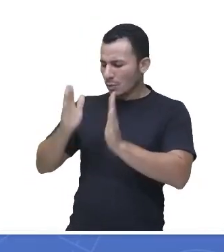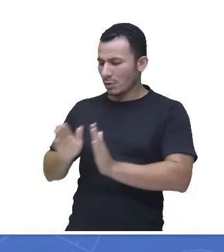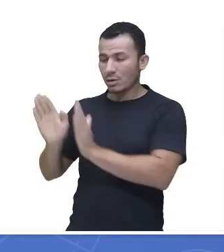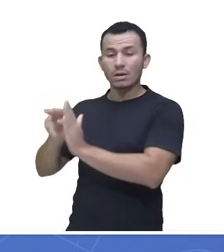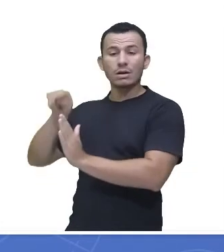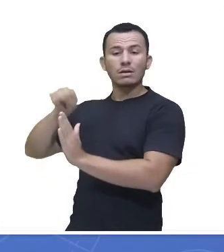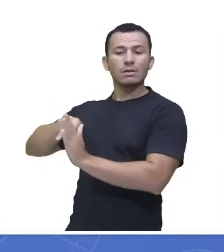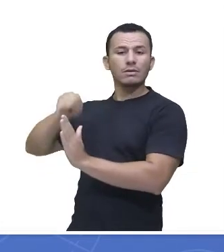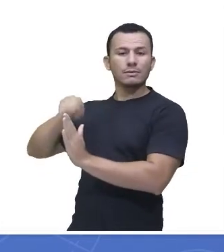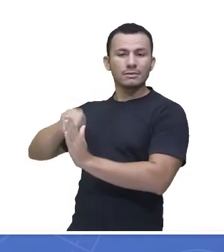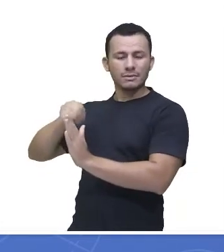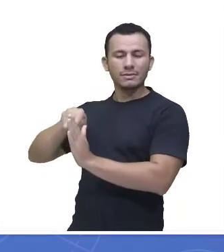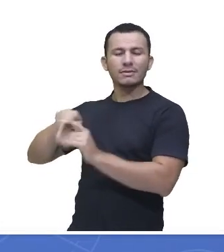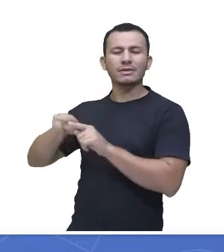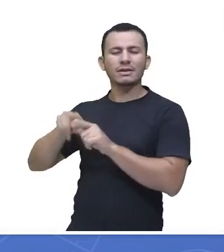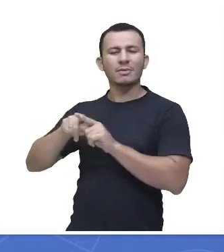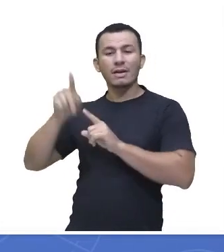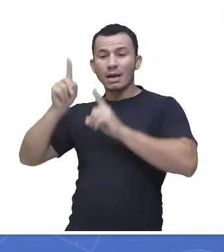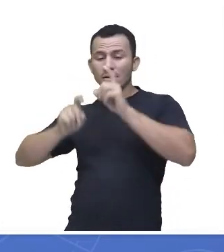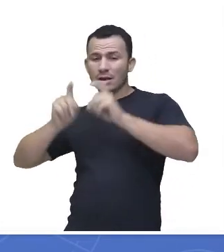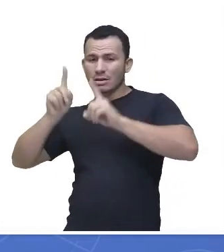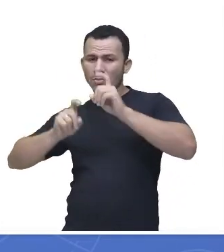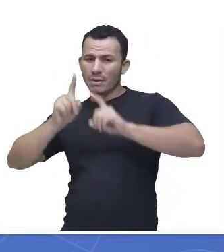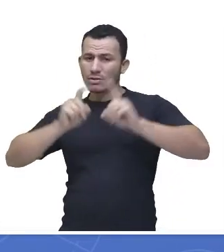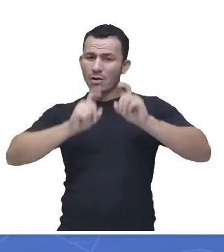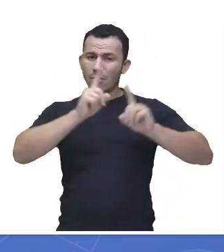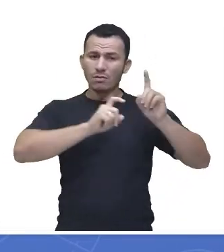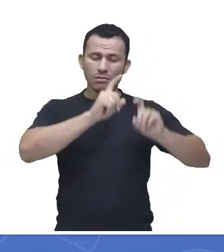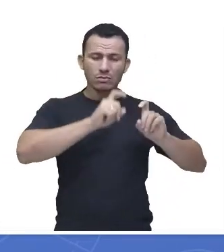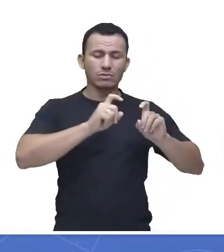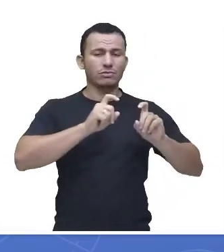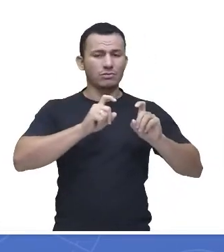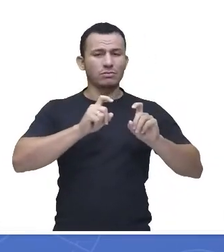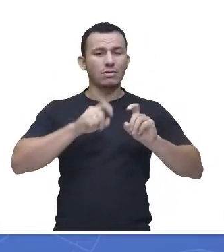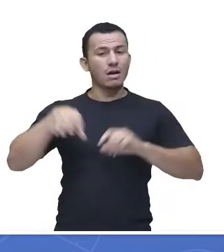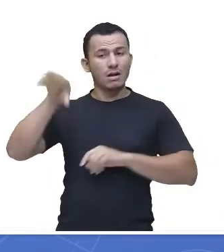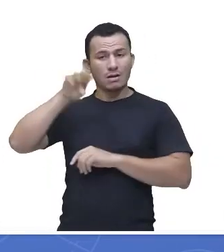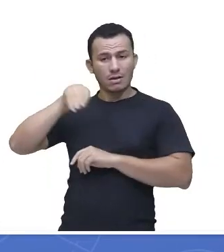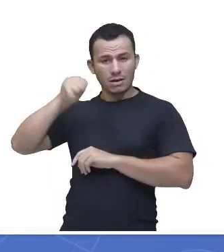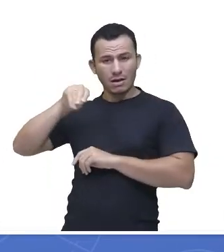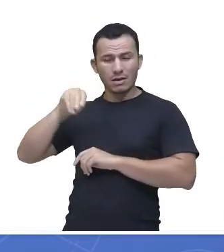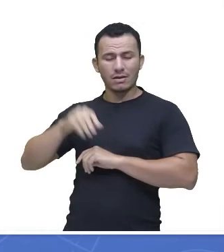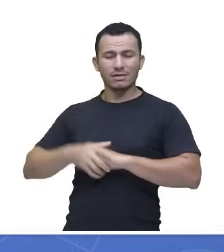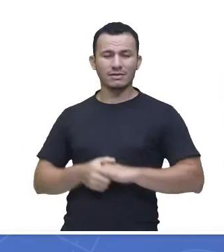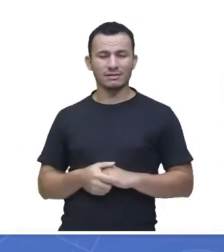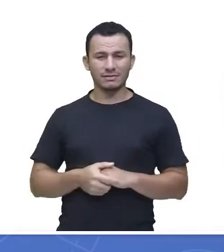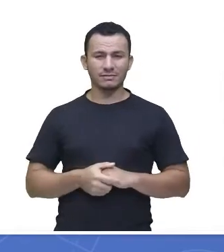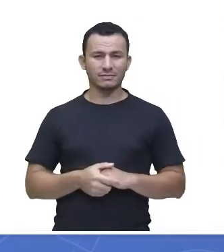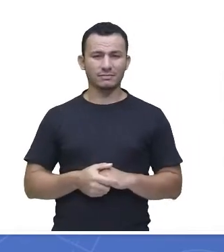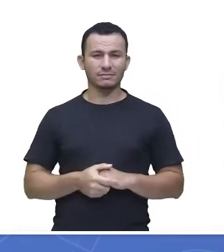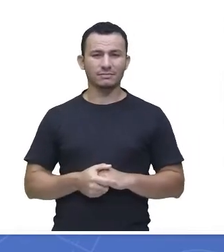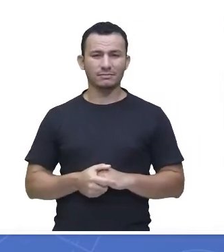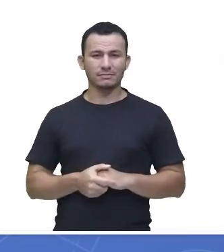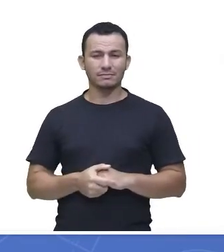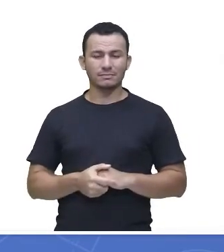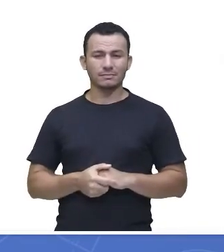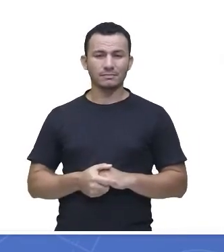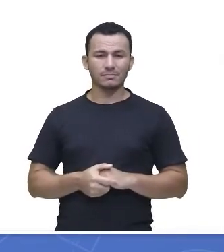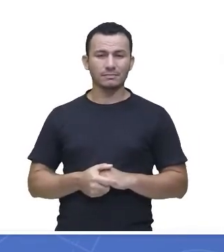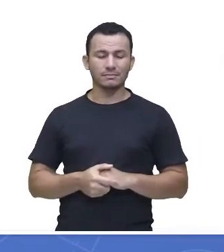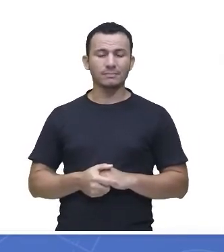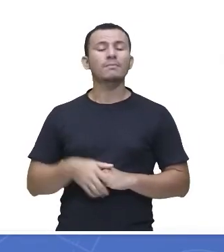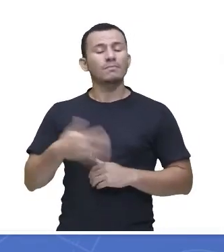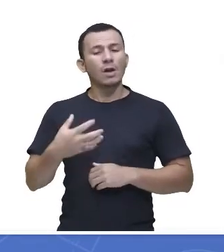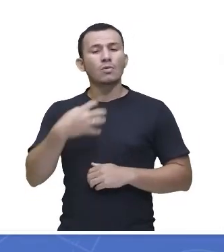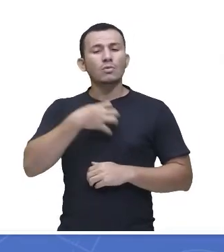imagens quanto as expressões, a linguagem verbal. Muito bem. Voltando à questão. O sentido da charge,